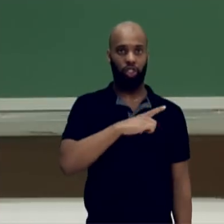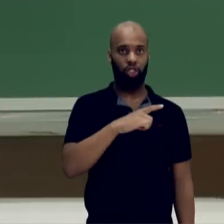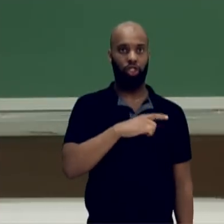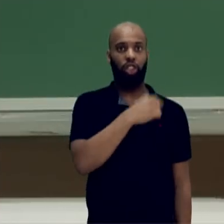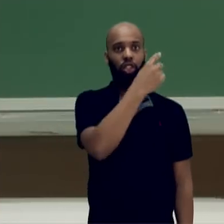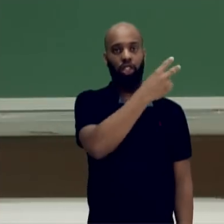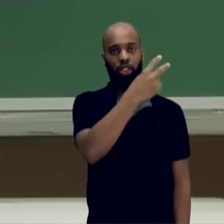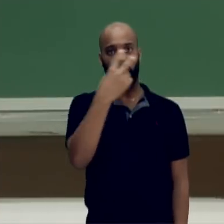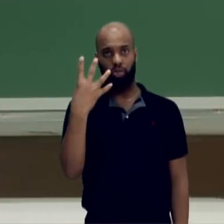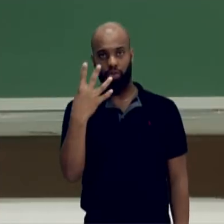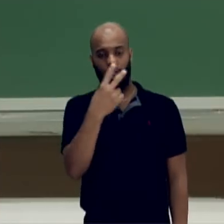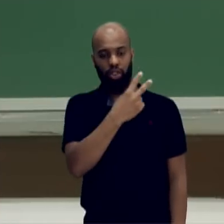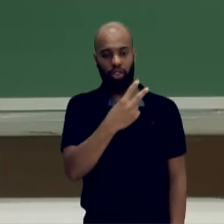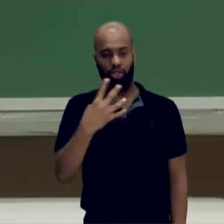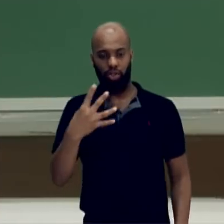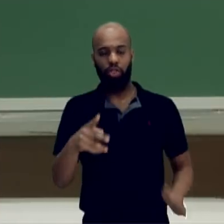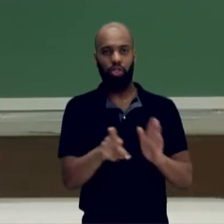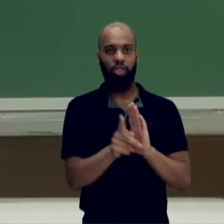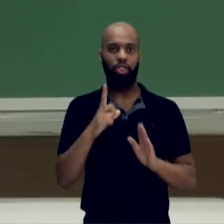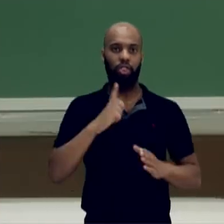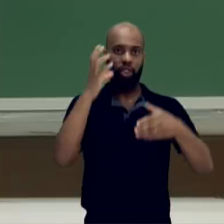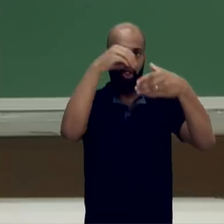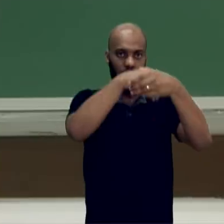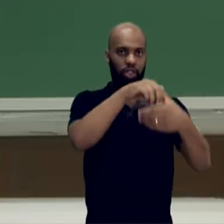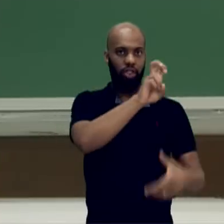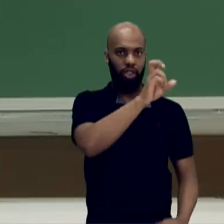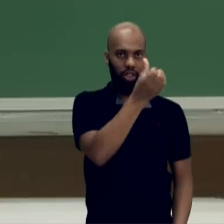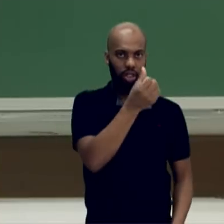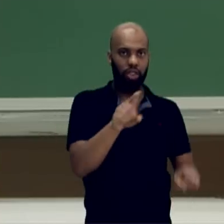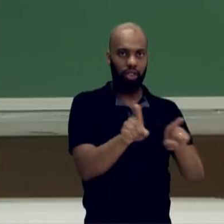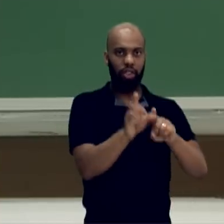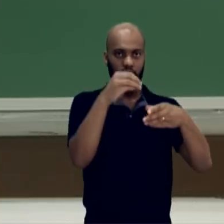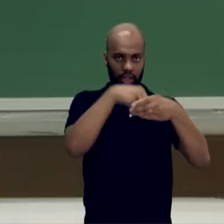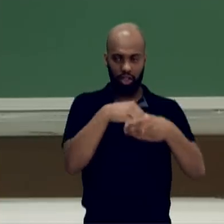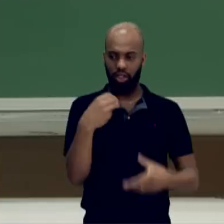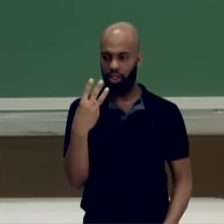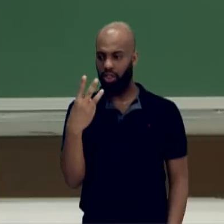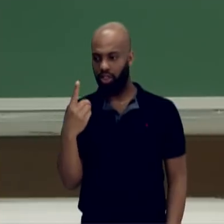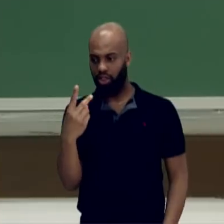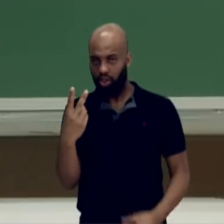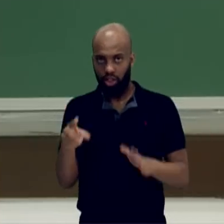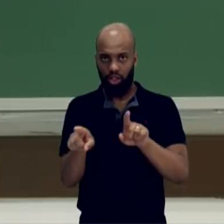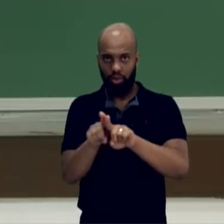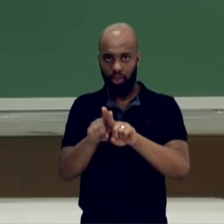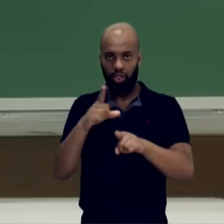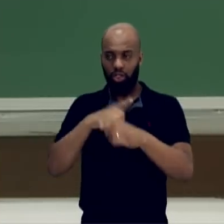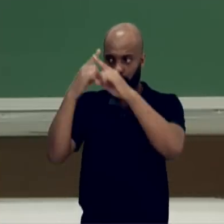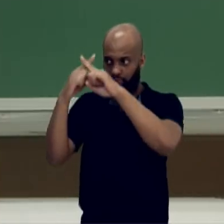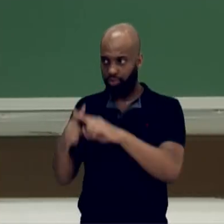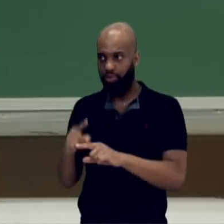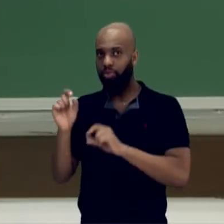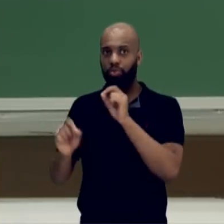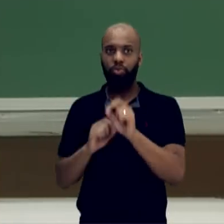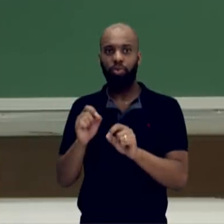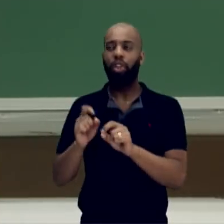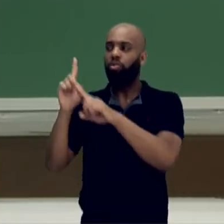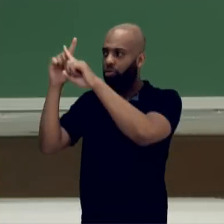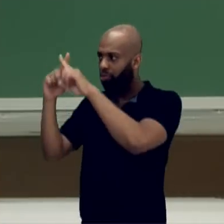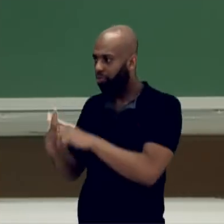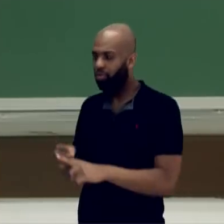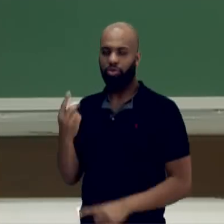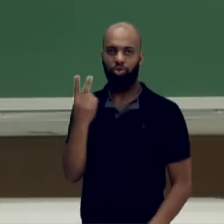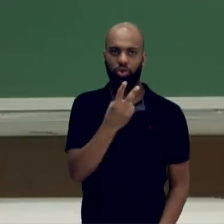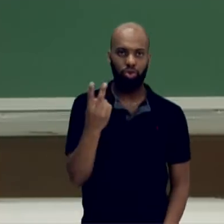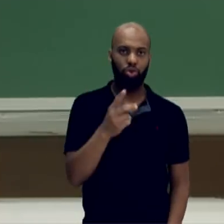era comum, um múltiplo que era comum aos 2 números? Então, menor, tabuada ao mesmo